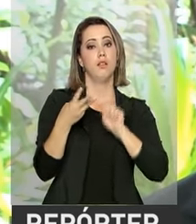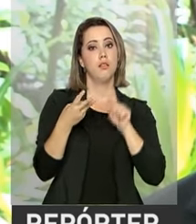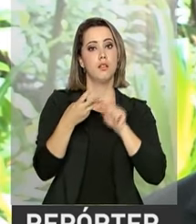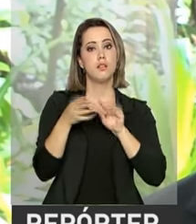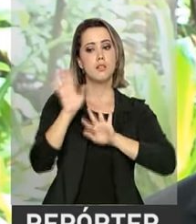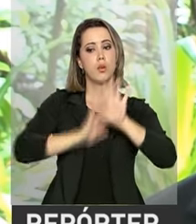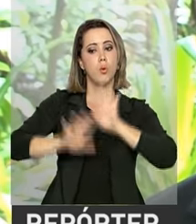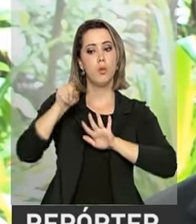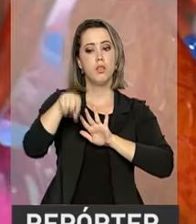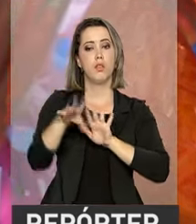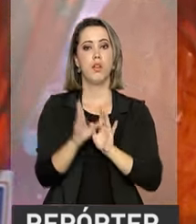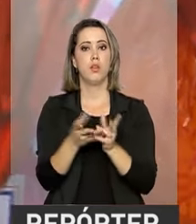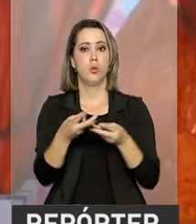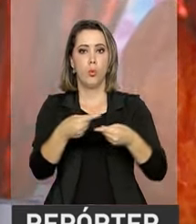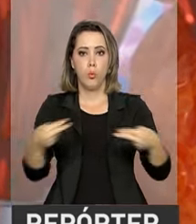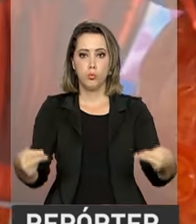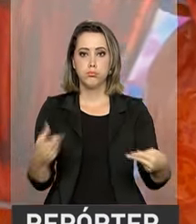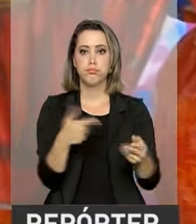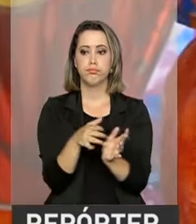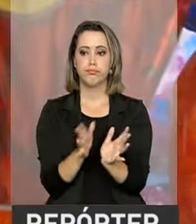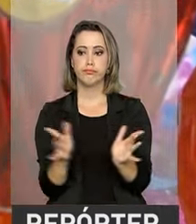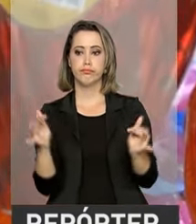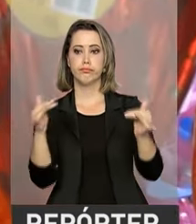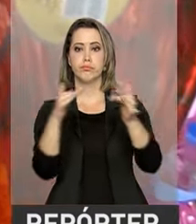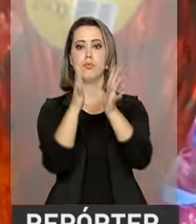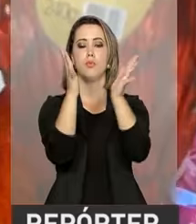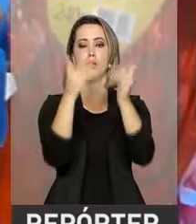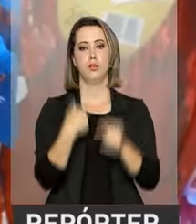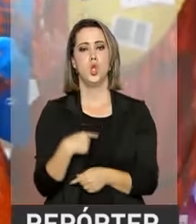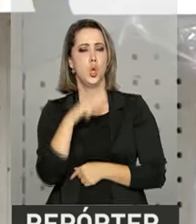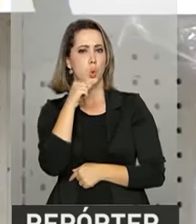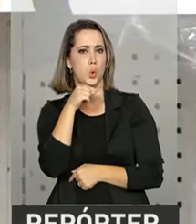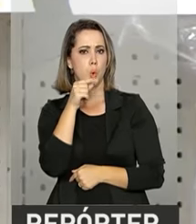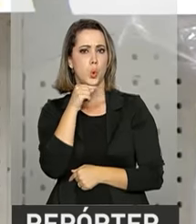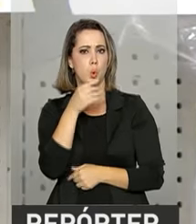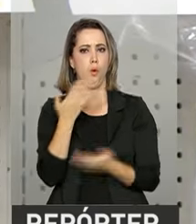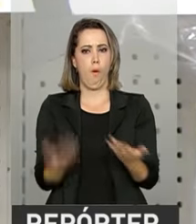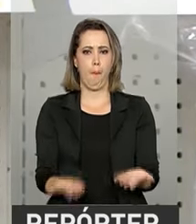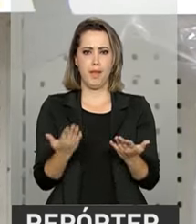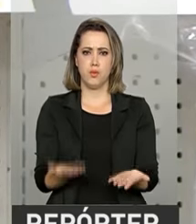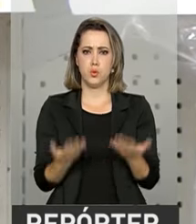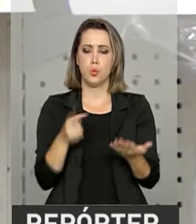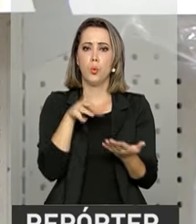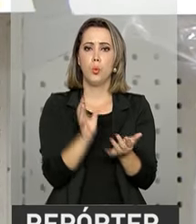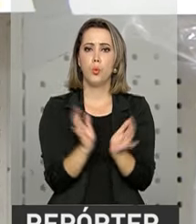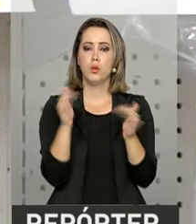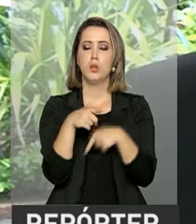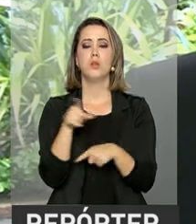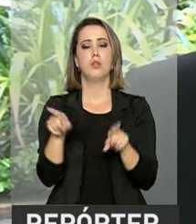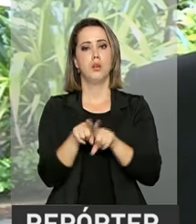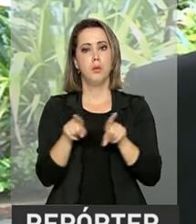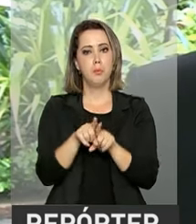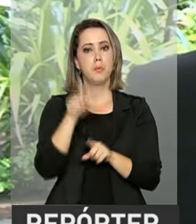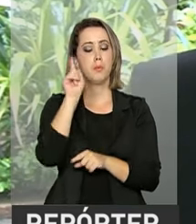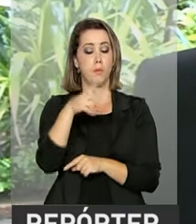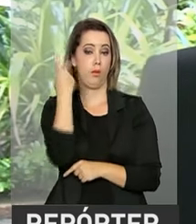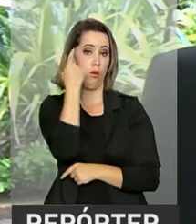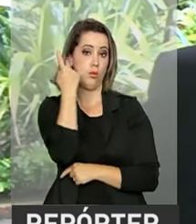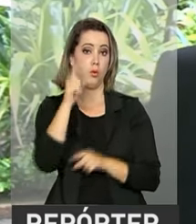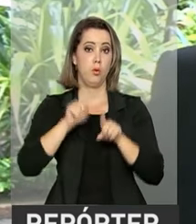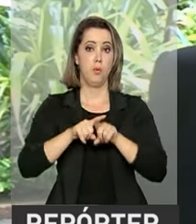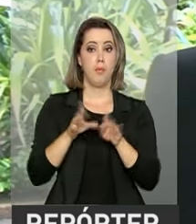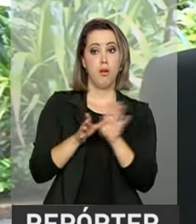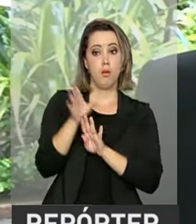aos cuidados com as embalagens. Dúvidas sobre o tamanho e peso dos ovos de Páscoa também são comuns entre os consumidores. O Inmetro esclarece